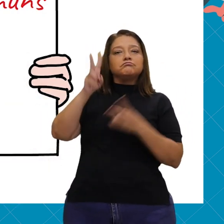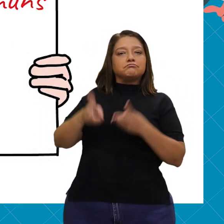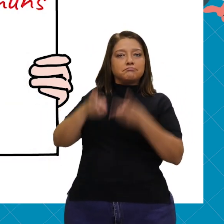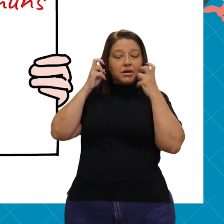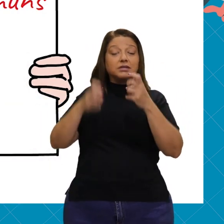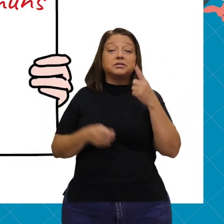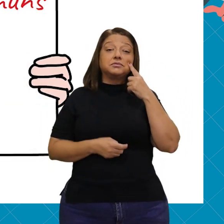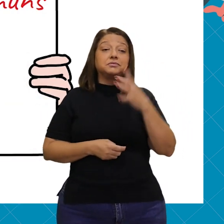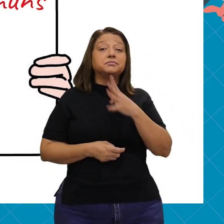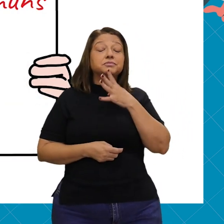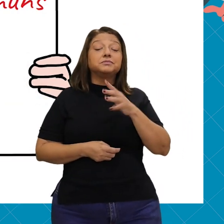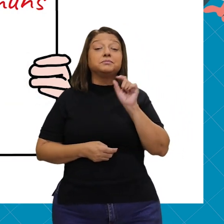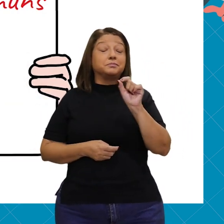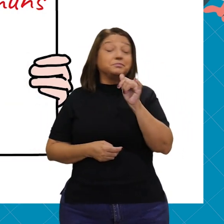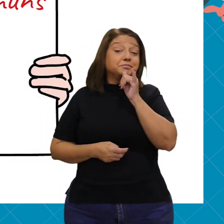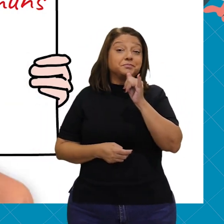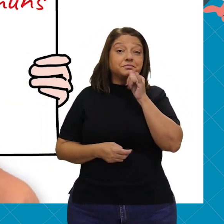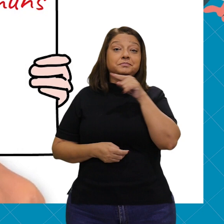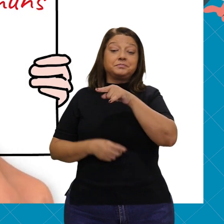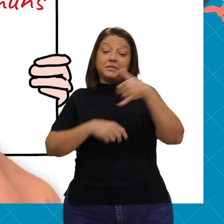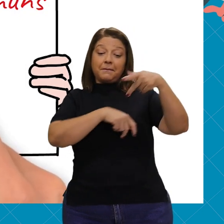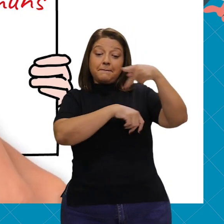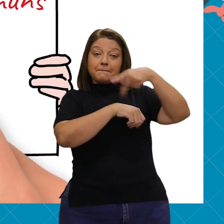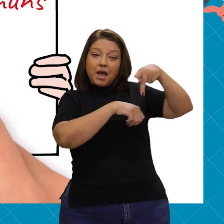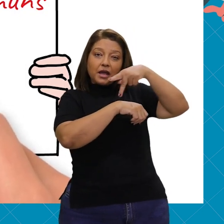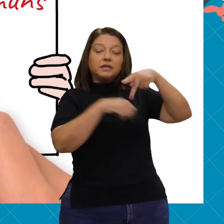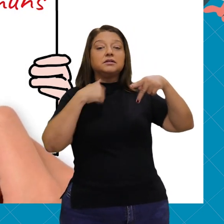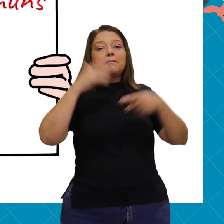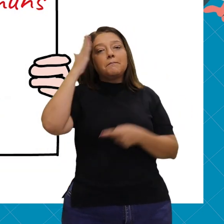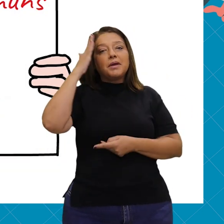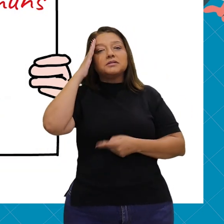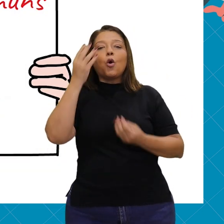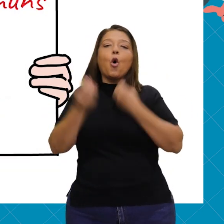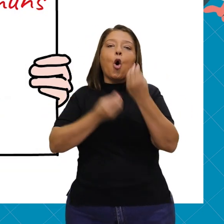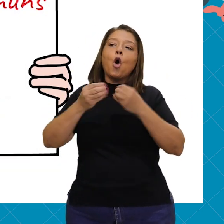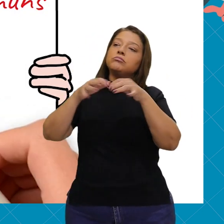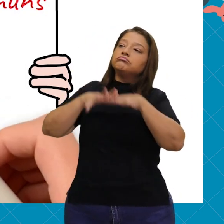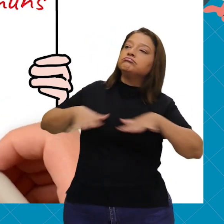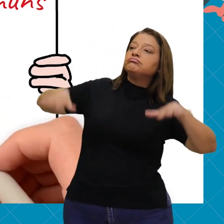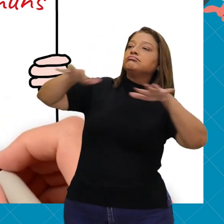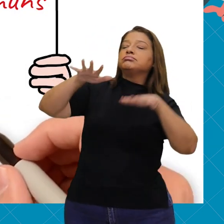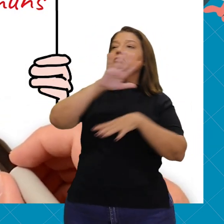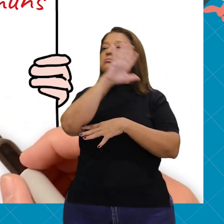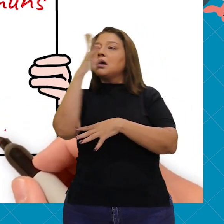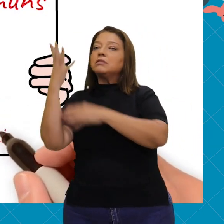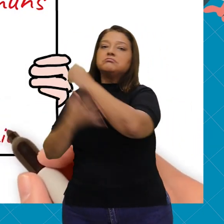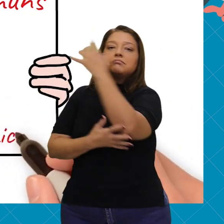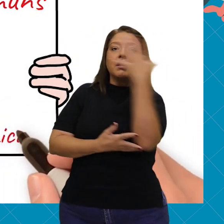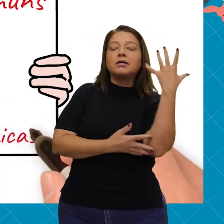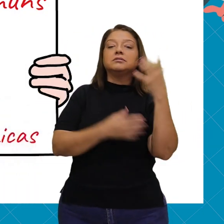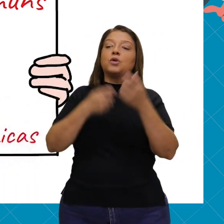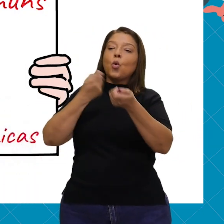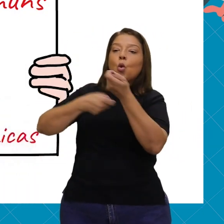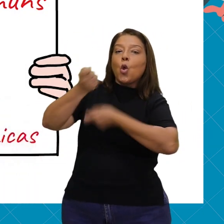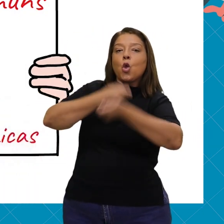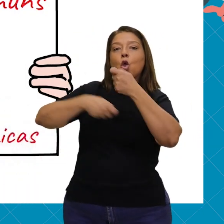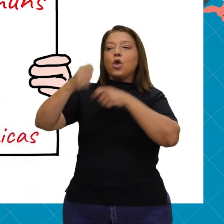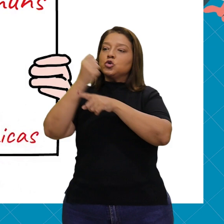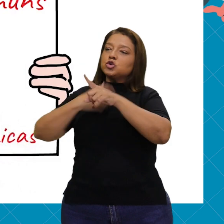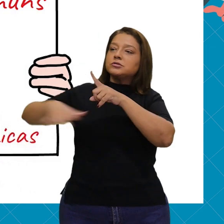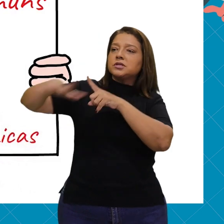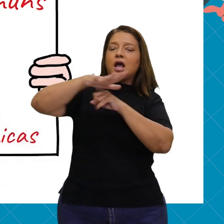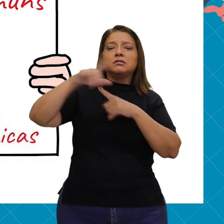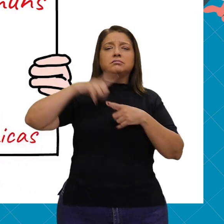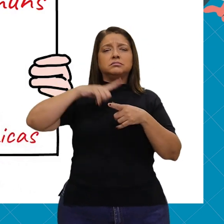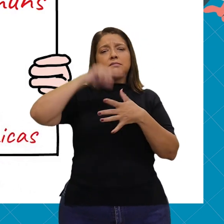delimitar, ou no caso, regionalizar um país com base em aspectos físicos, naturais, econômicos, sociais, dentre